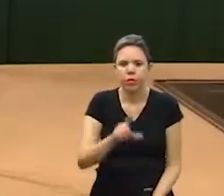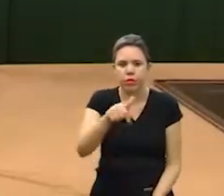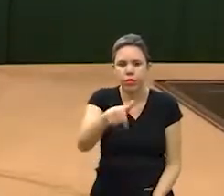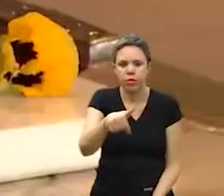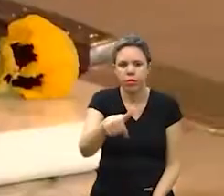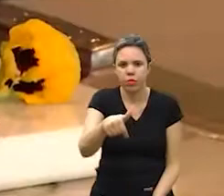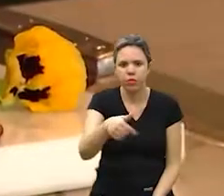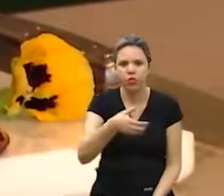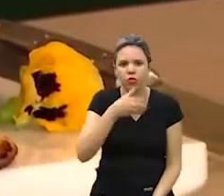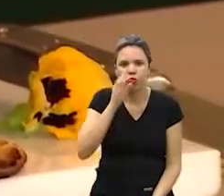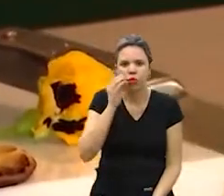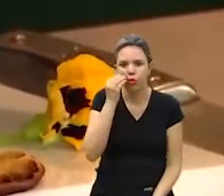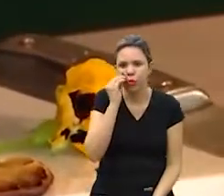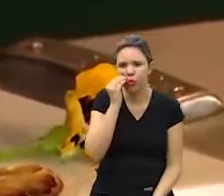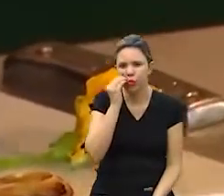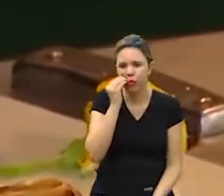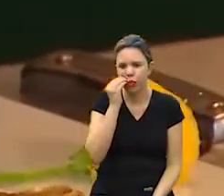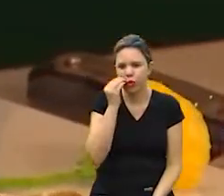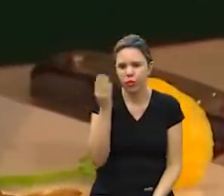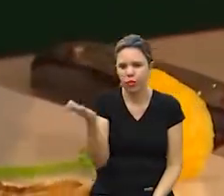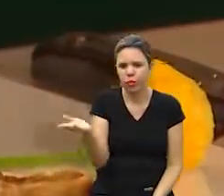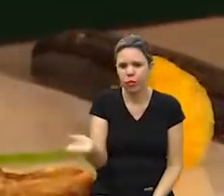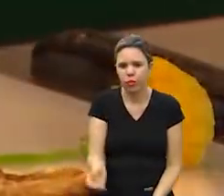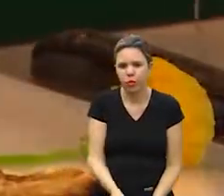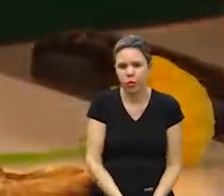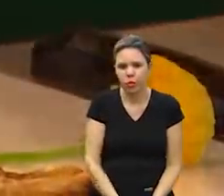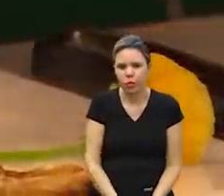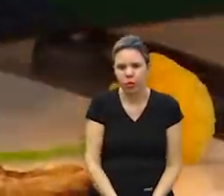E depois o suco de limão.